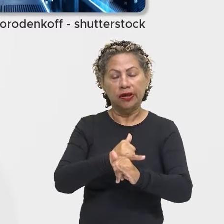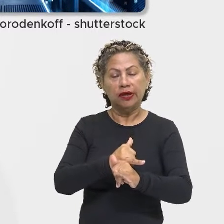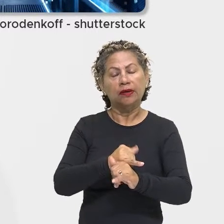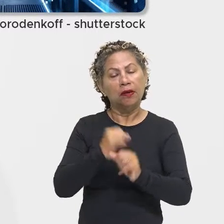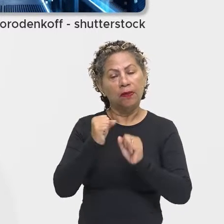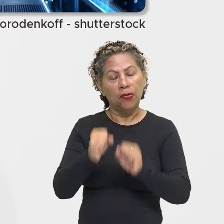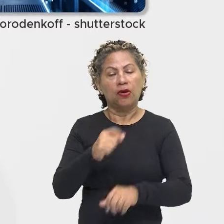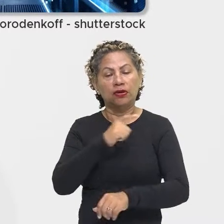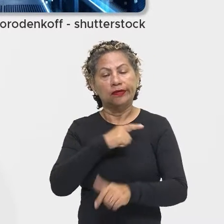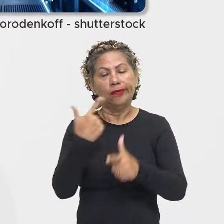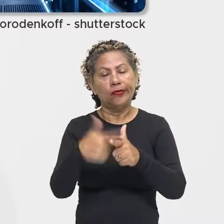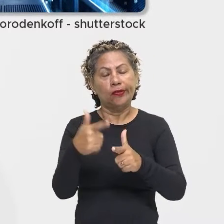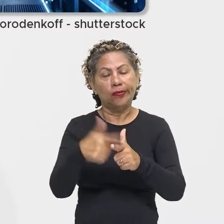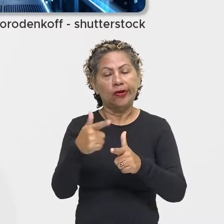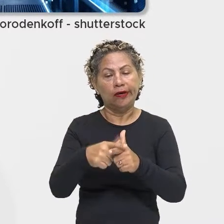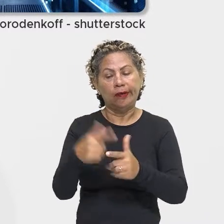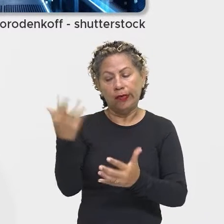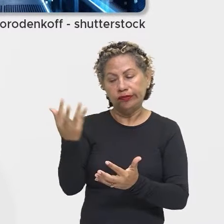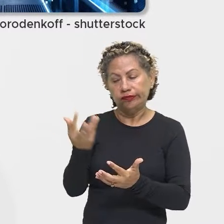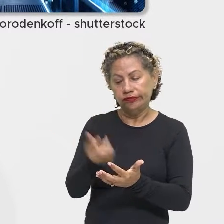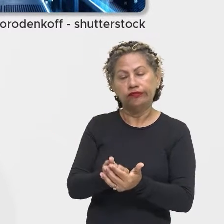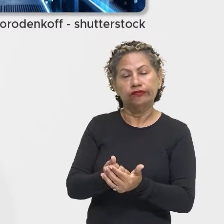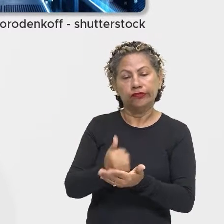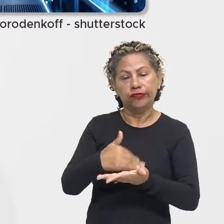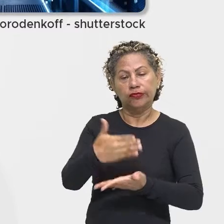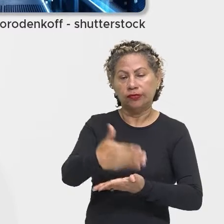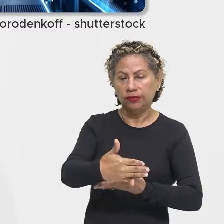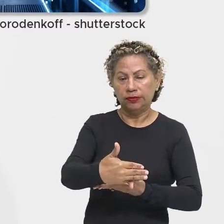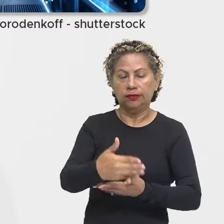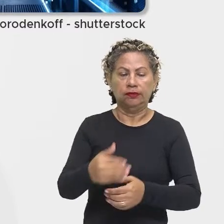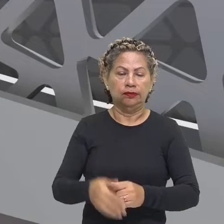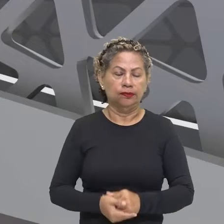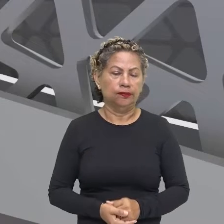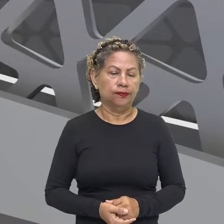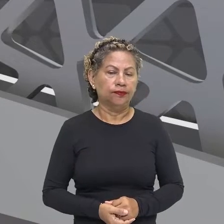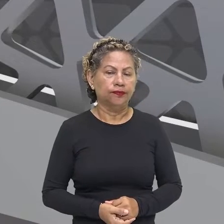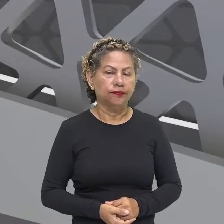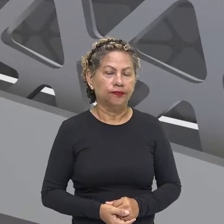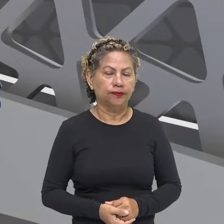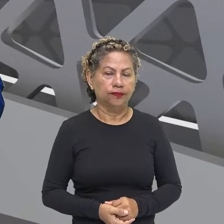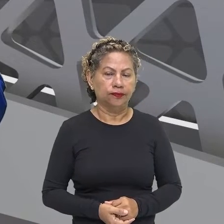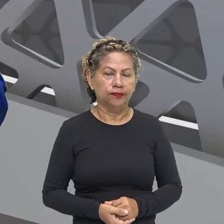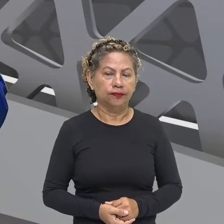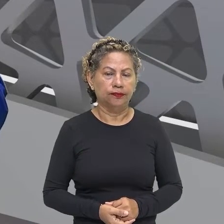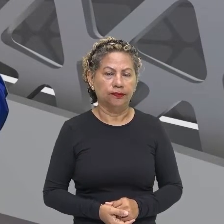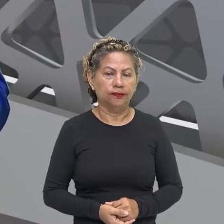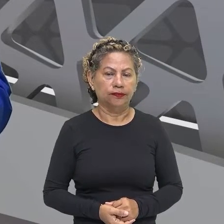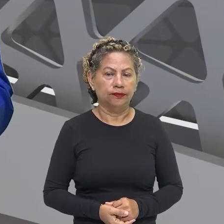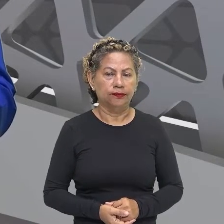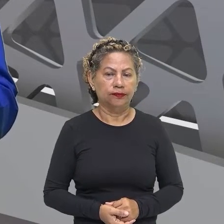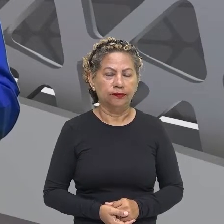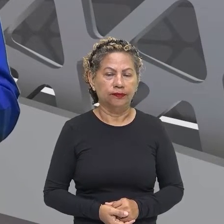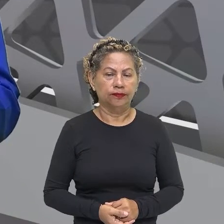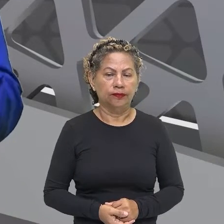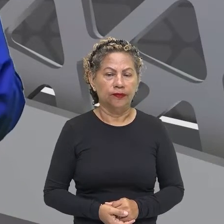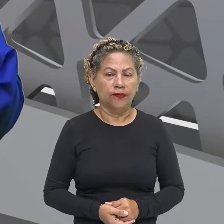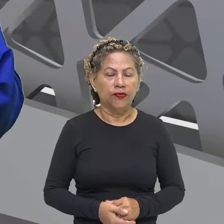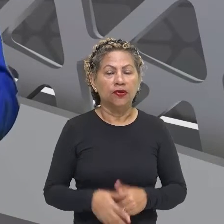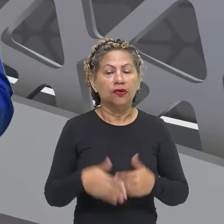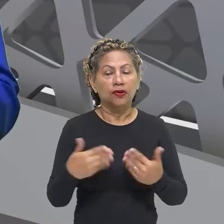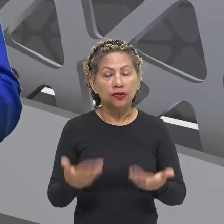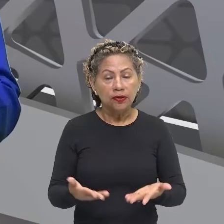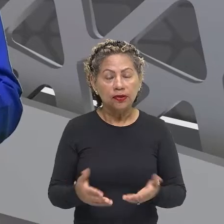problemas que nós vimos lá atrás, muitos problemas, né, que nós, conectados